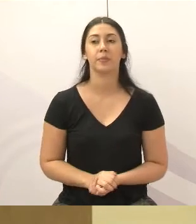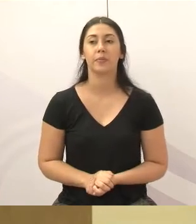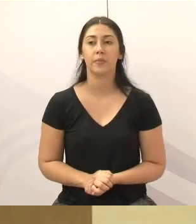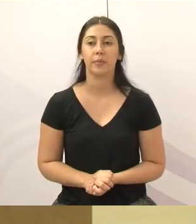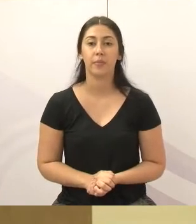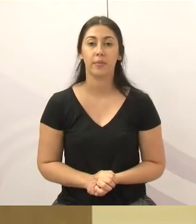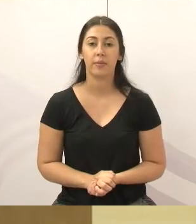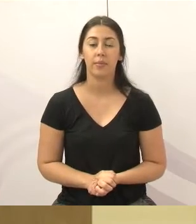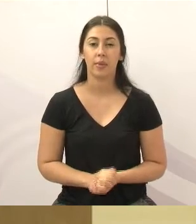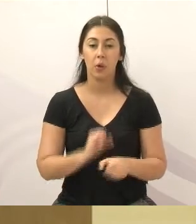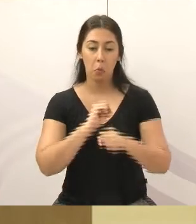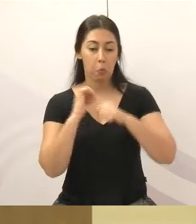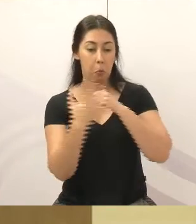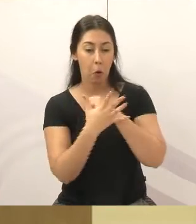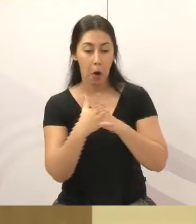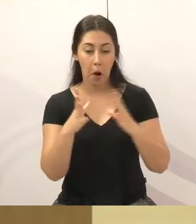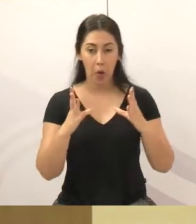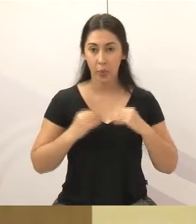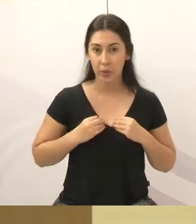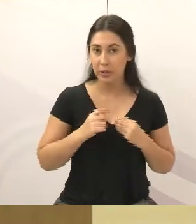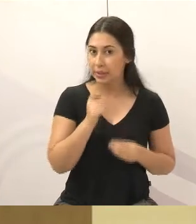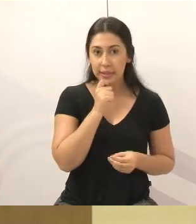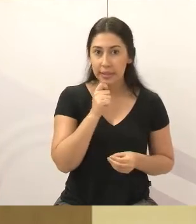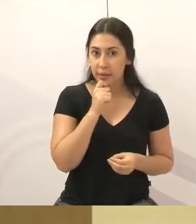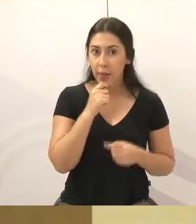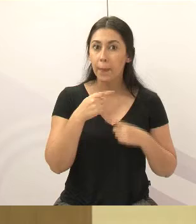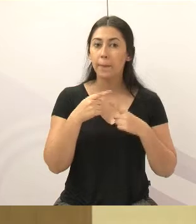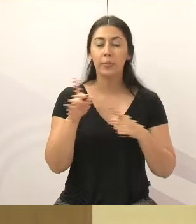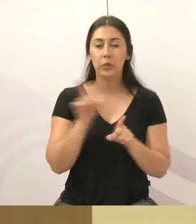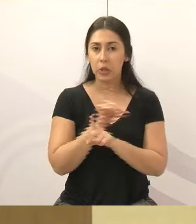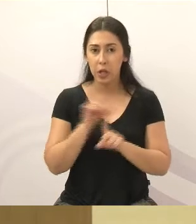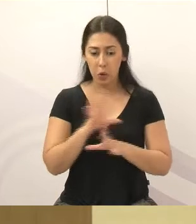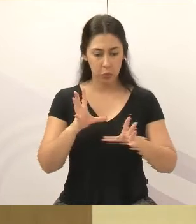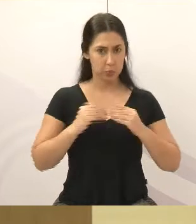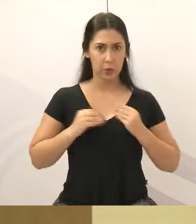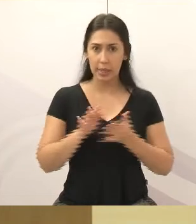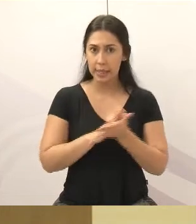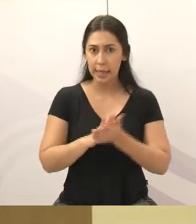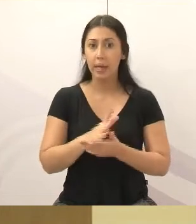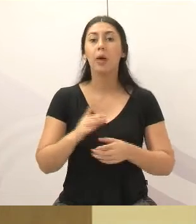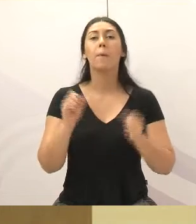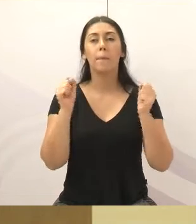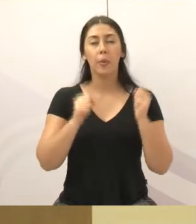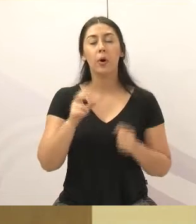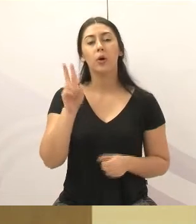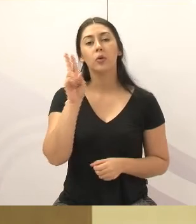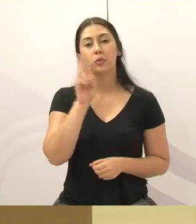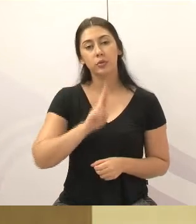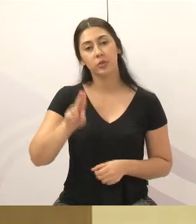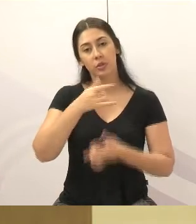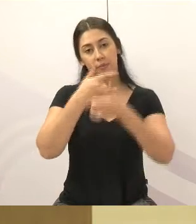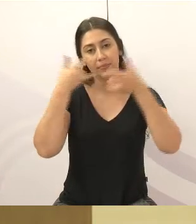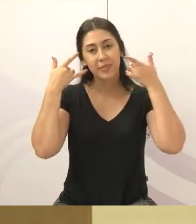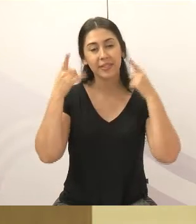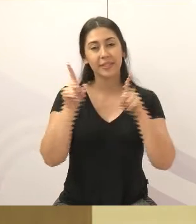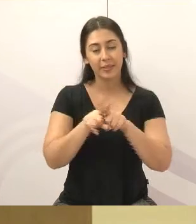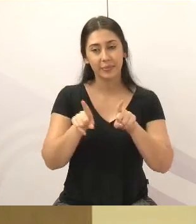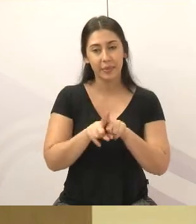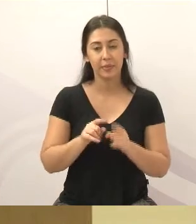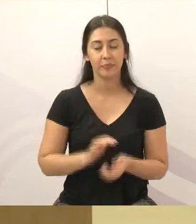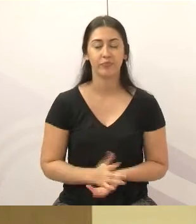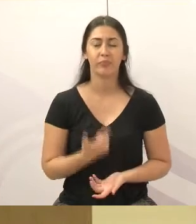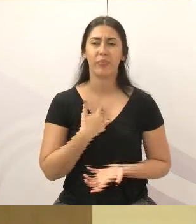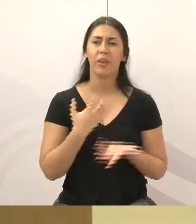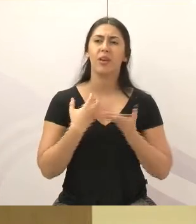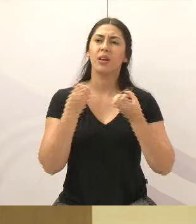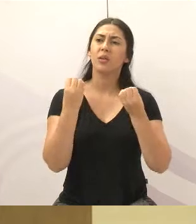contaminados pelo coronavírus. E eu quero dizer, senhoras e senhores vereadores, que a